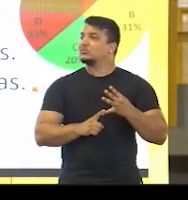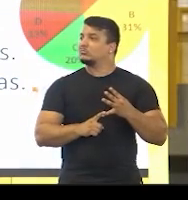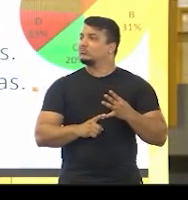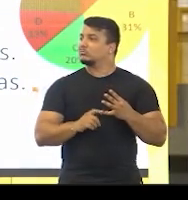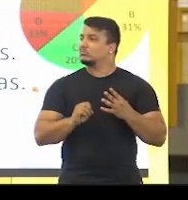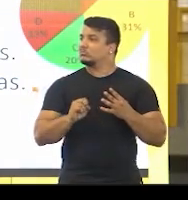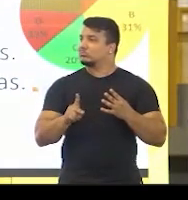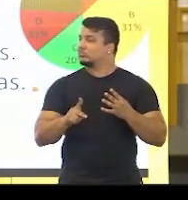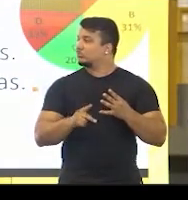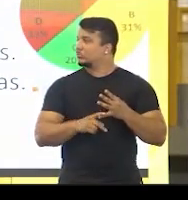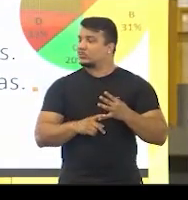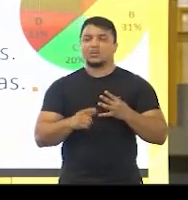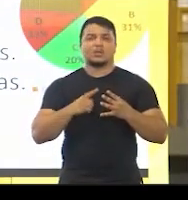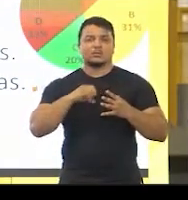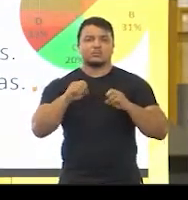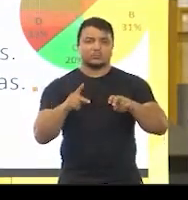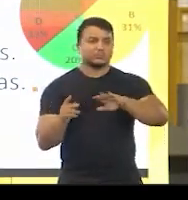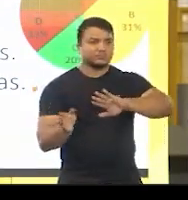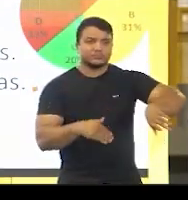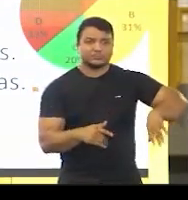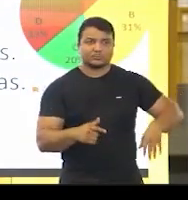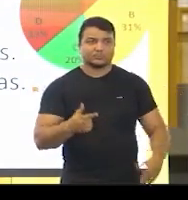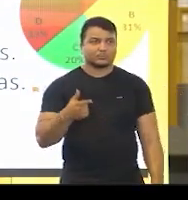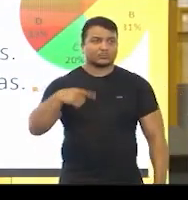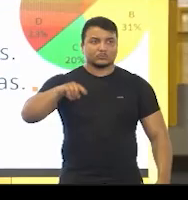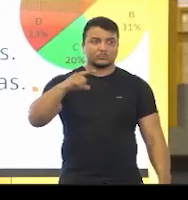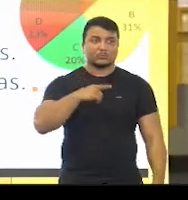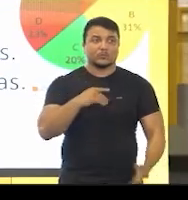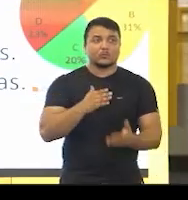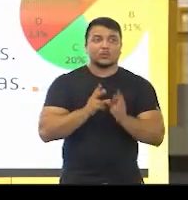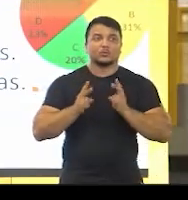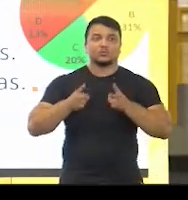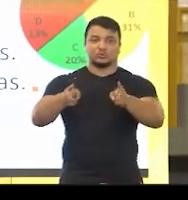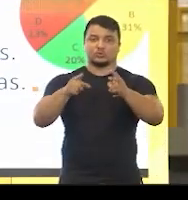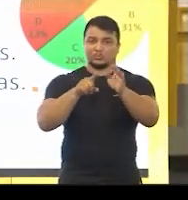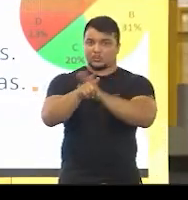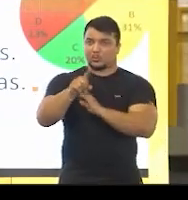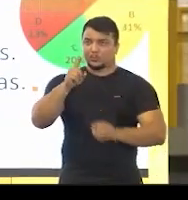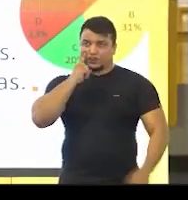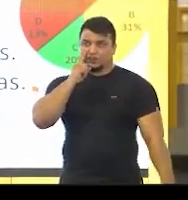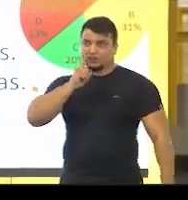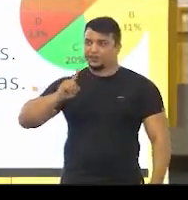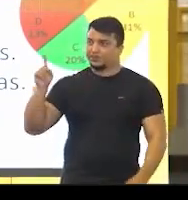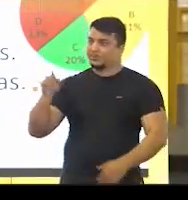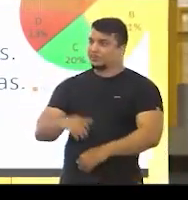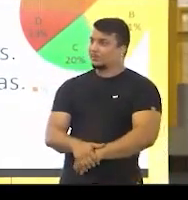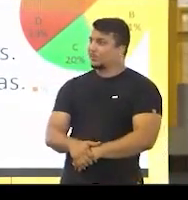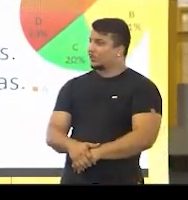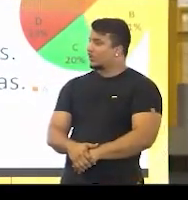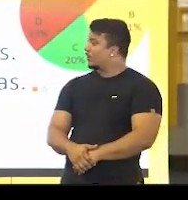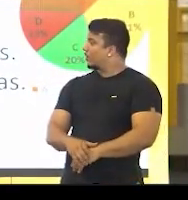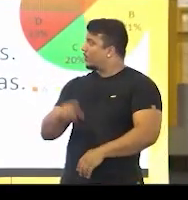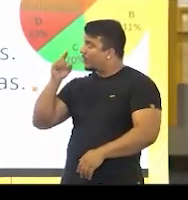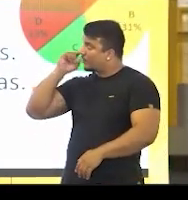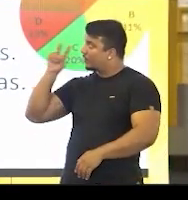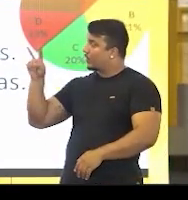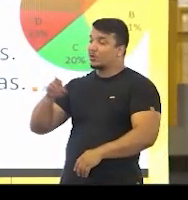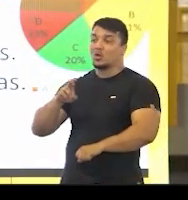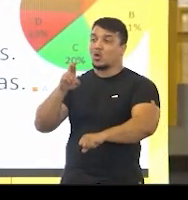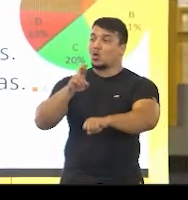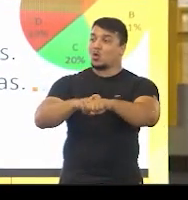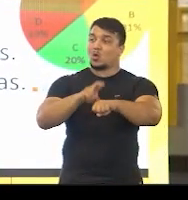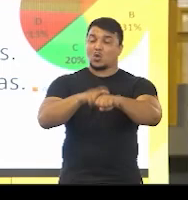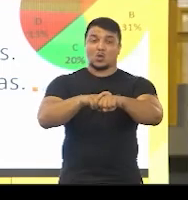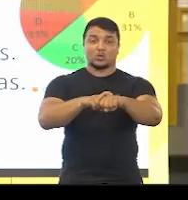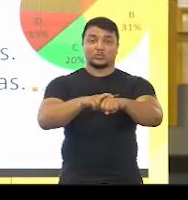Perfeito. GGzinhos, ó. Continuando aqui a questão. Eu olhei ali e vi